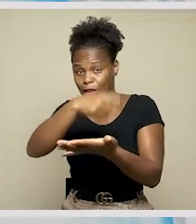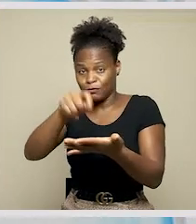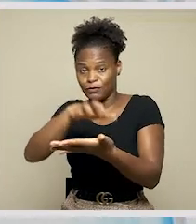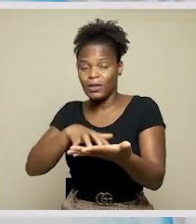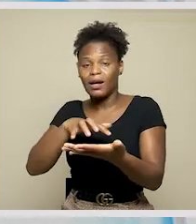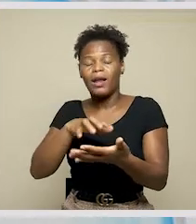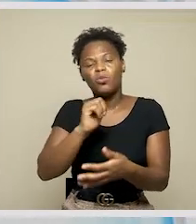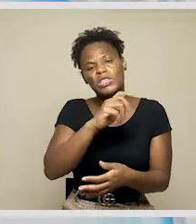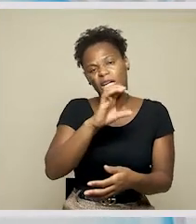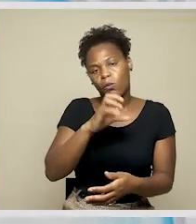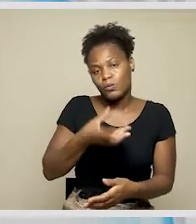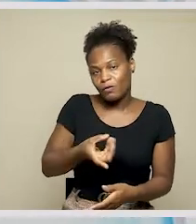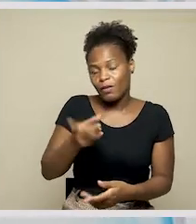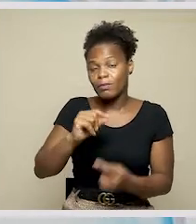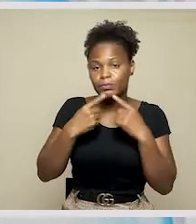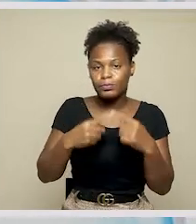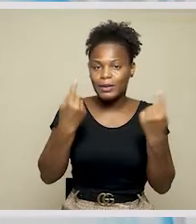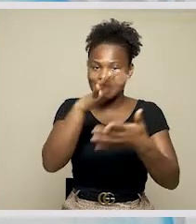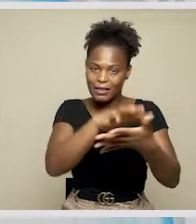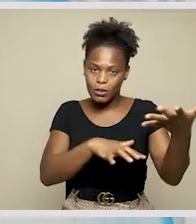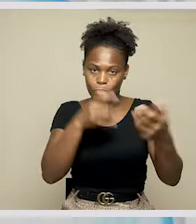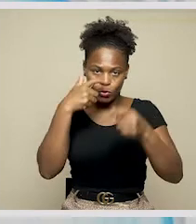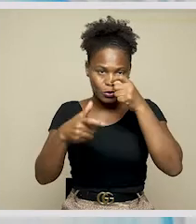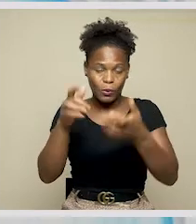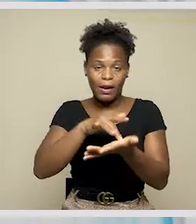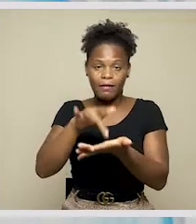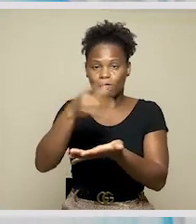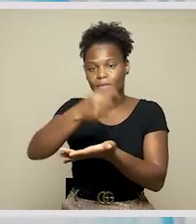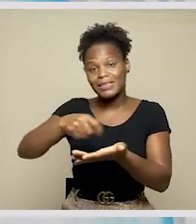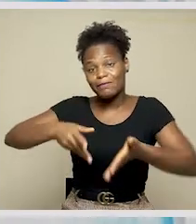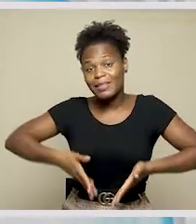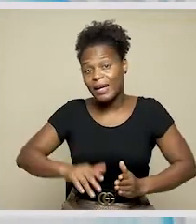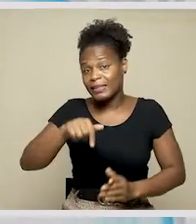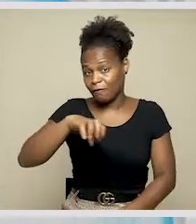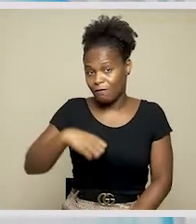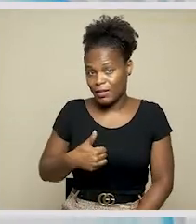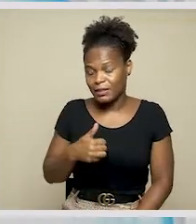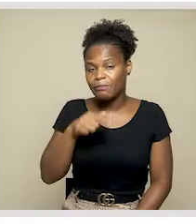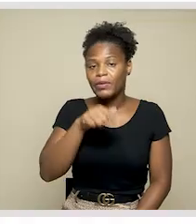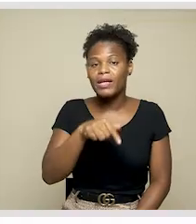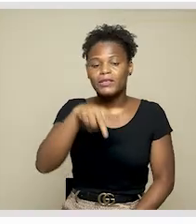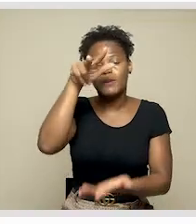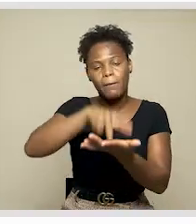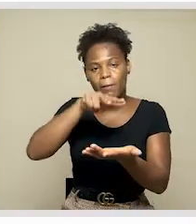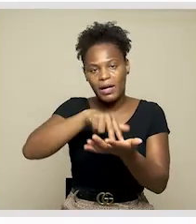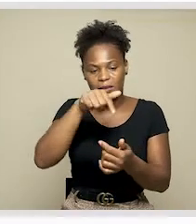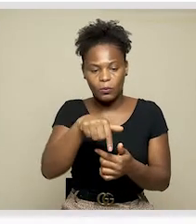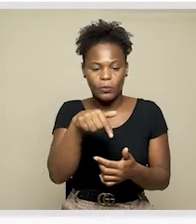que também divulgaram textos de autores cabo-verdianos. Entre essas